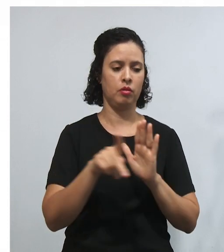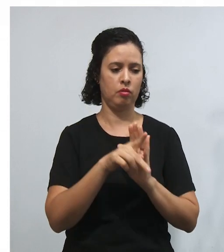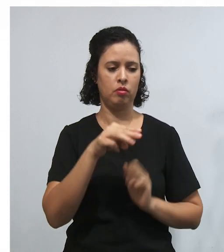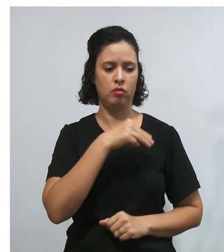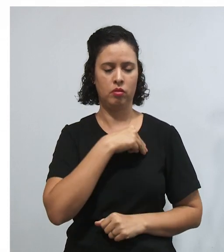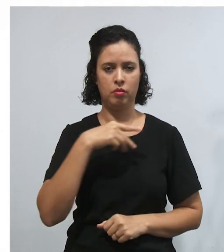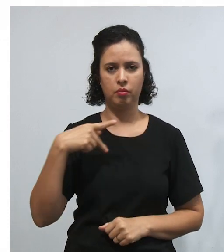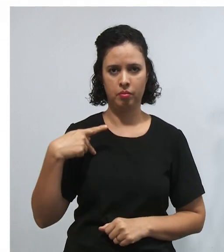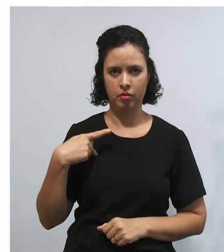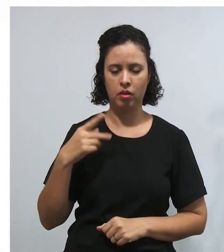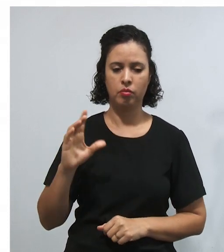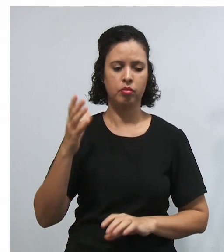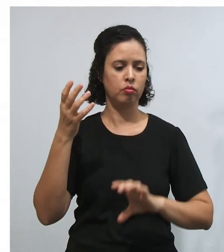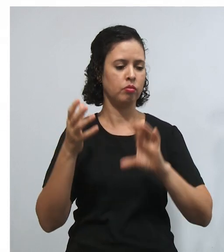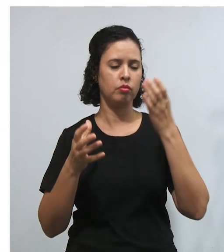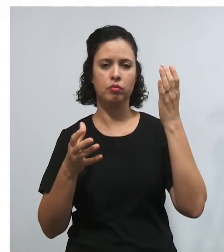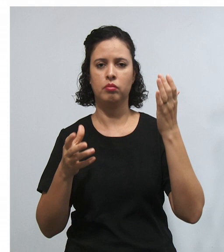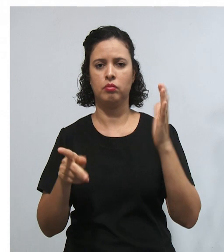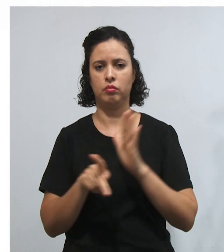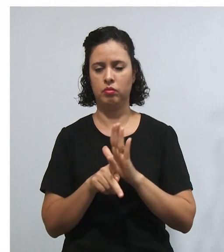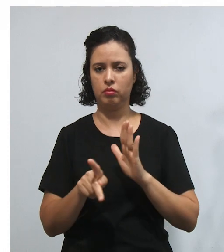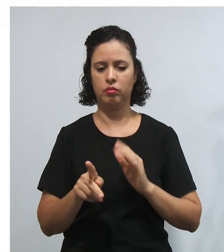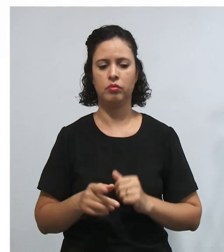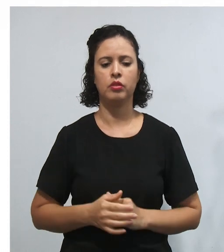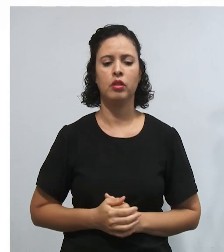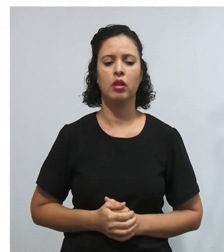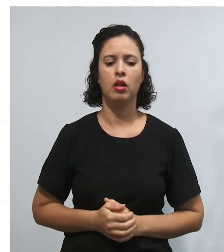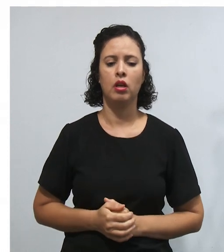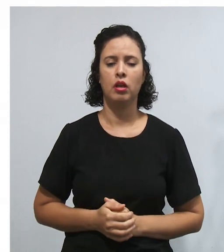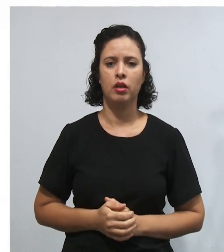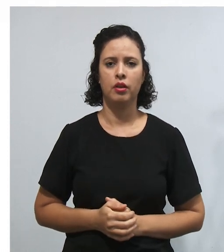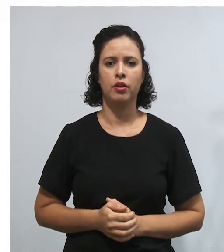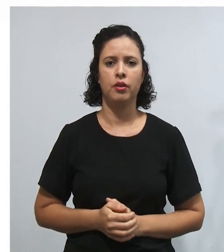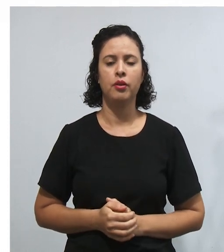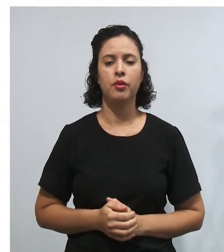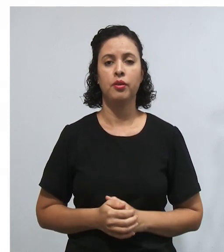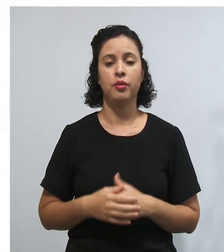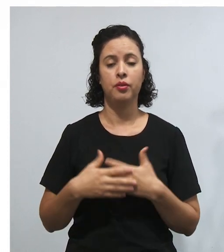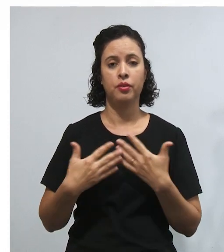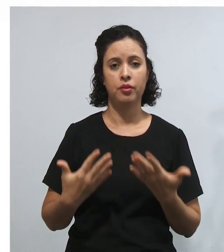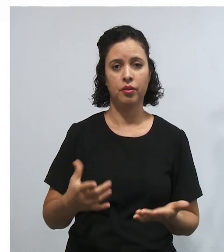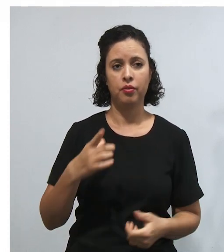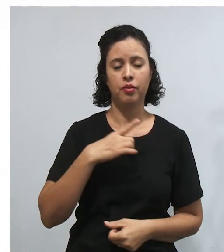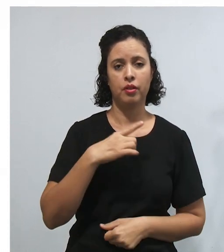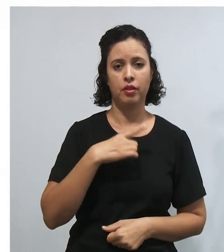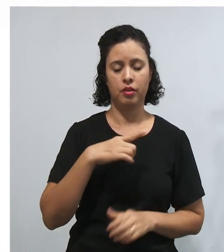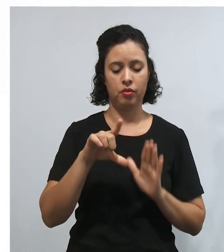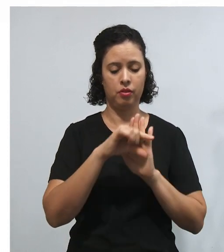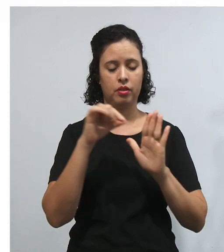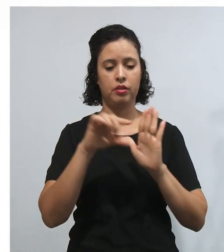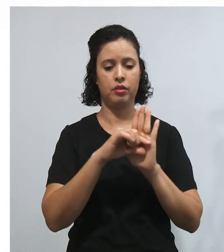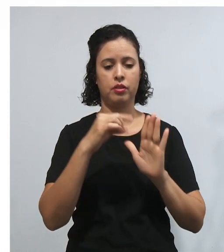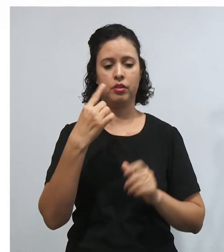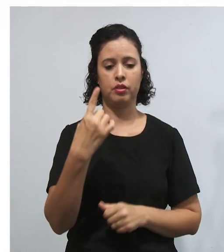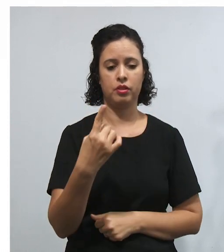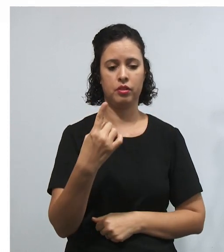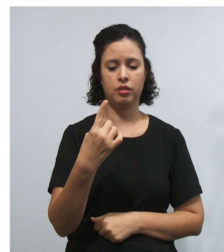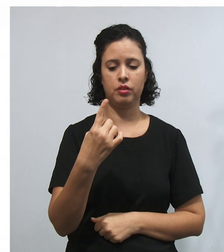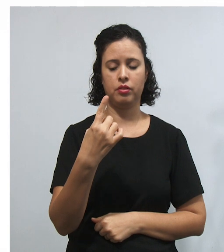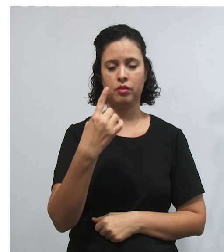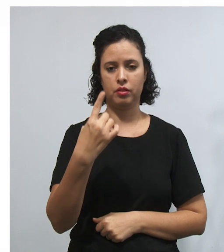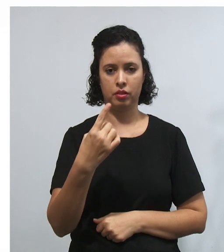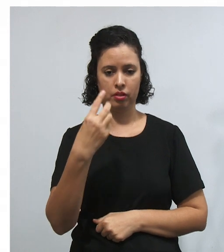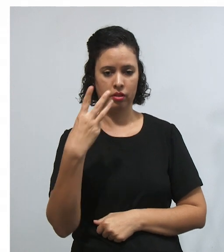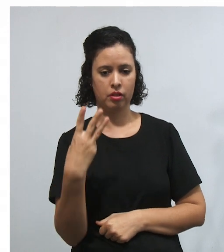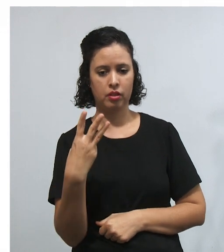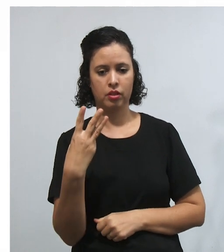Público, algum fato, né? E aí vai ser conforme o caso. Essa disposição está lá no artigo 103b, parágrafo